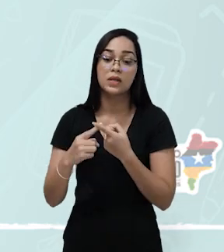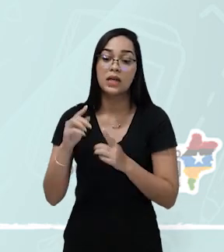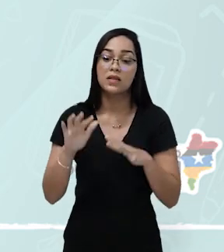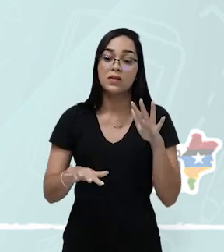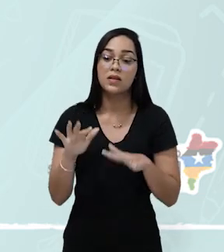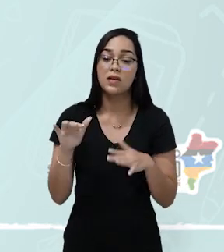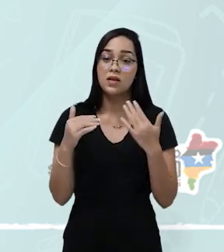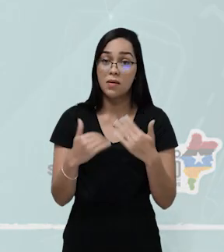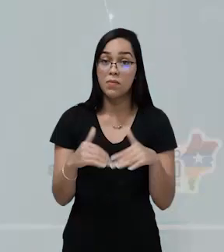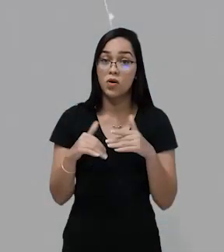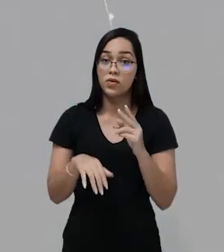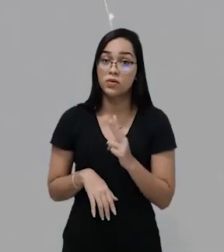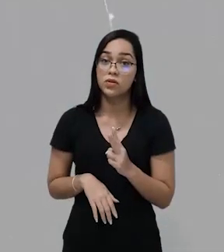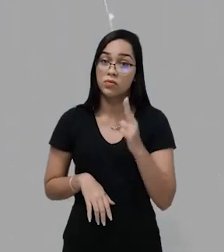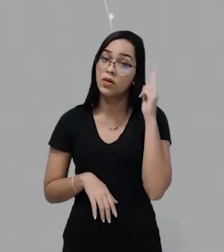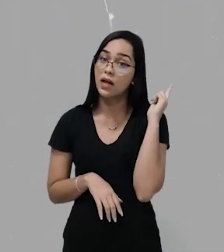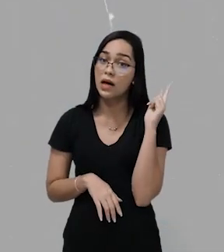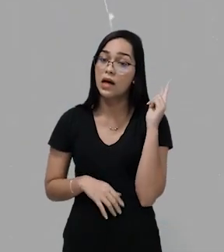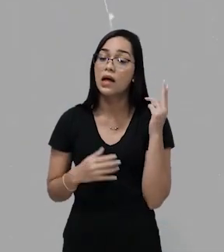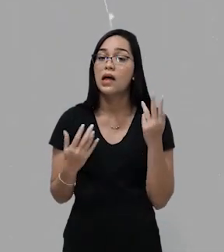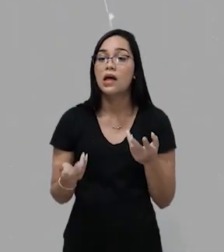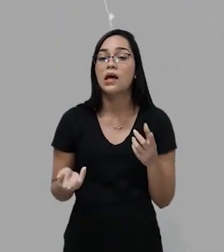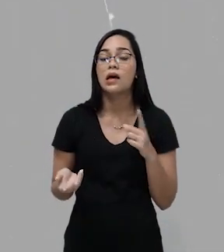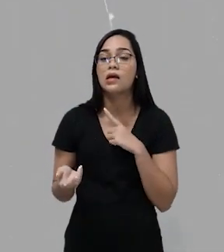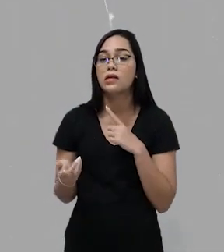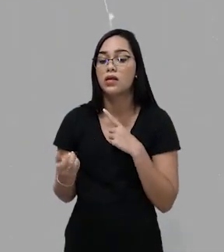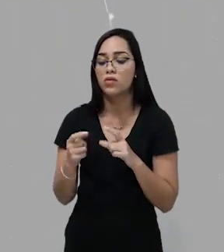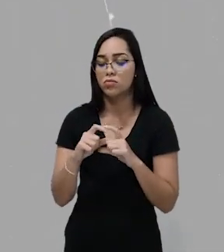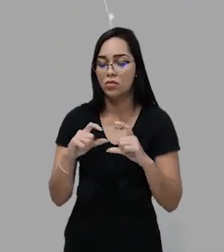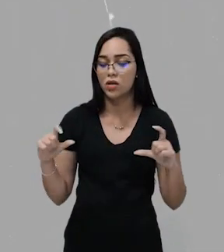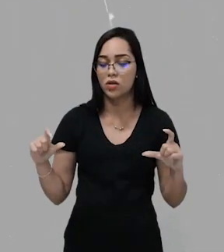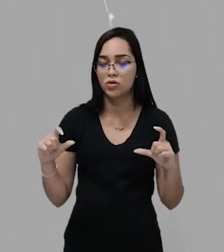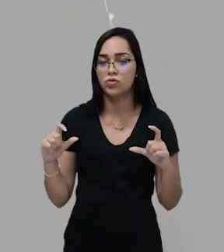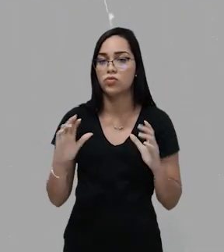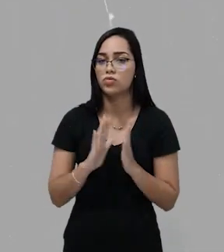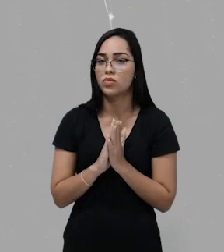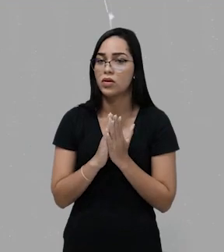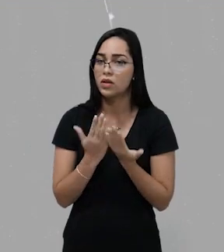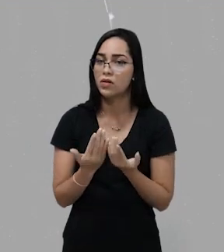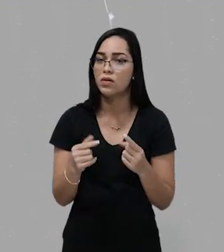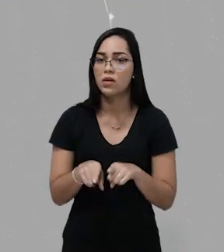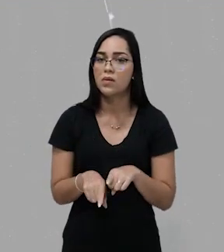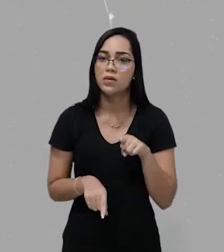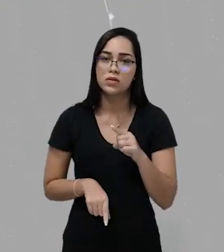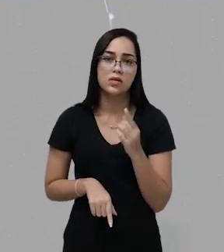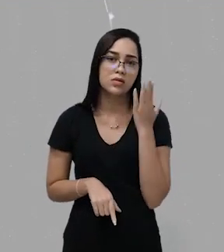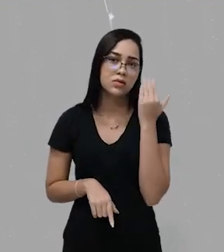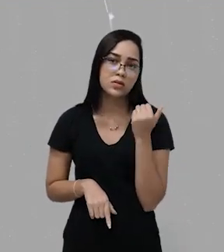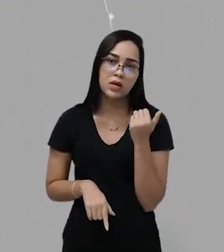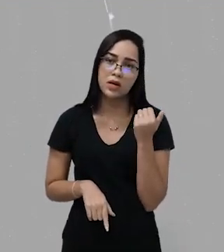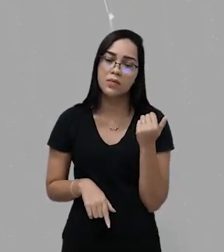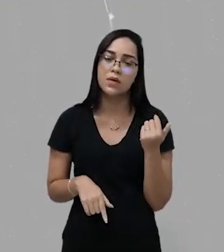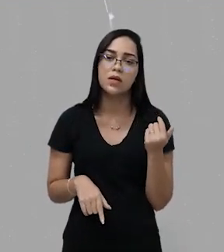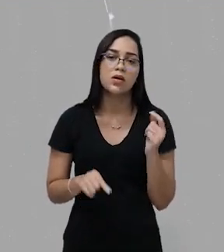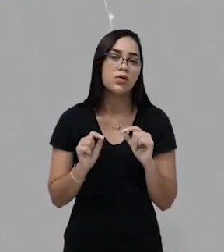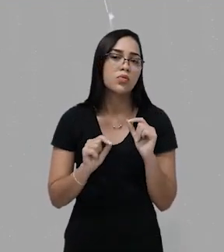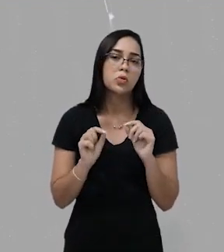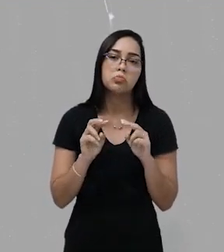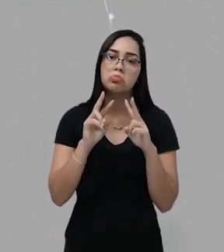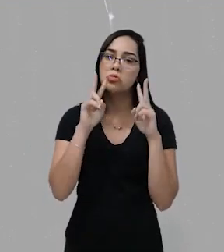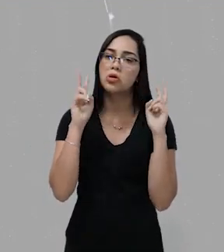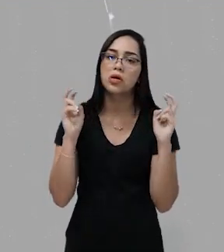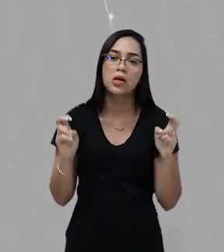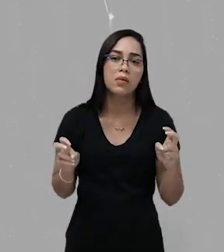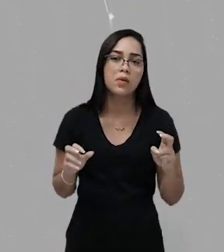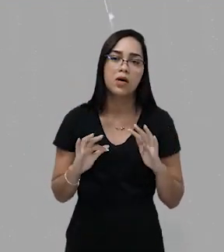em provas de vestibular há um trecho da obra e aí você não vai saber do que se